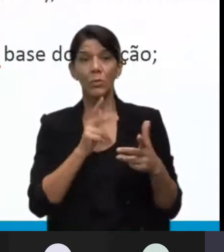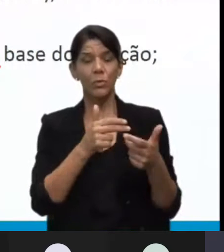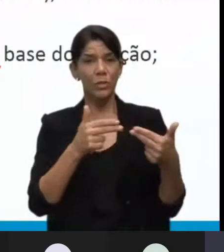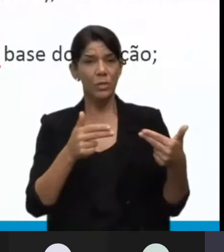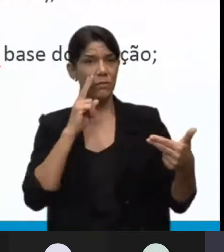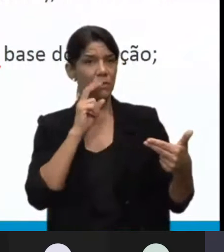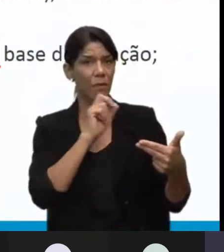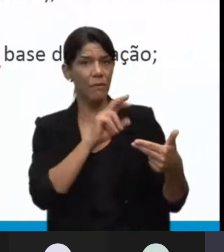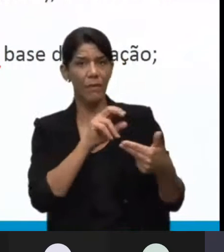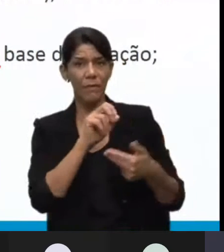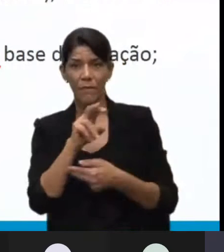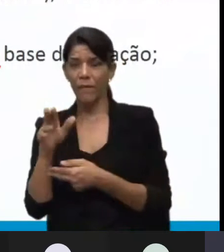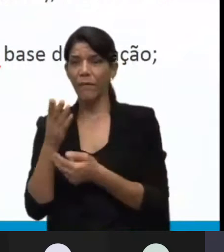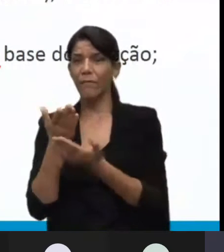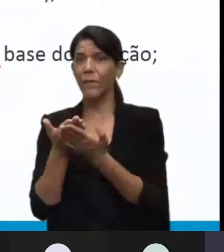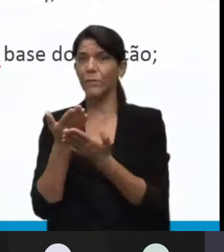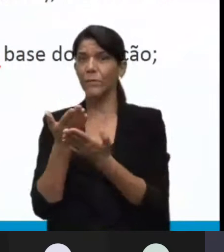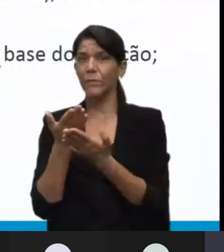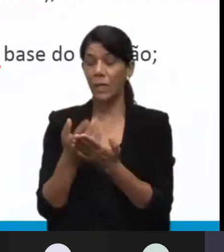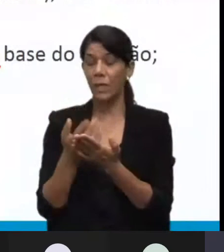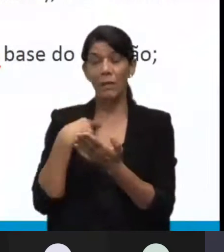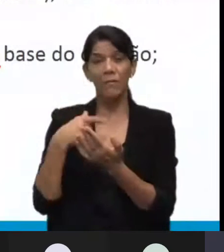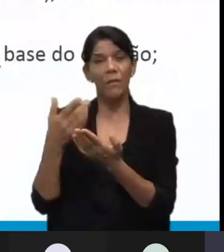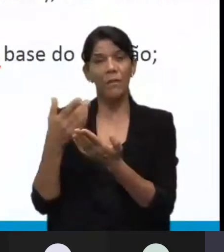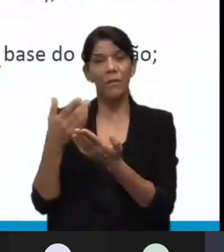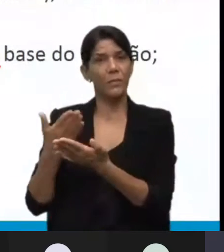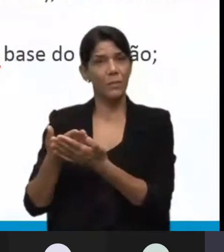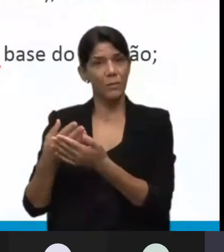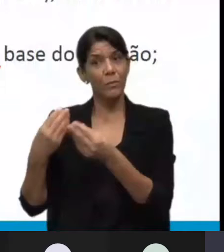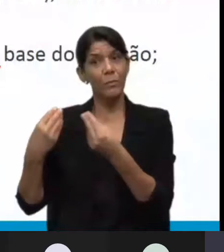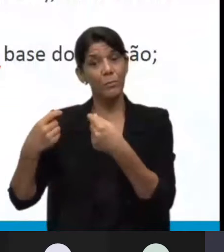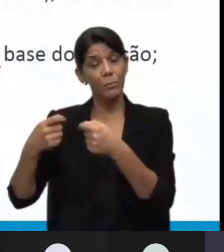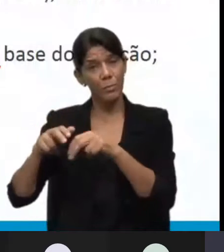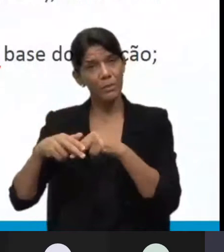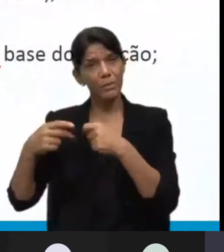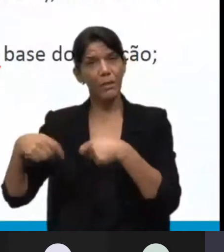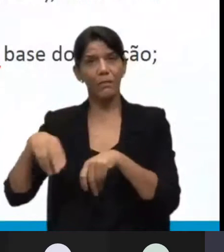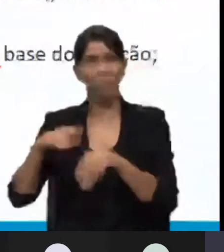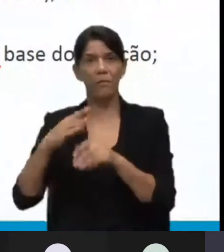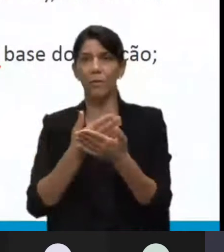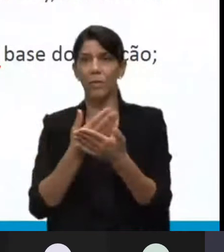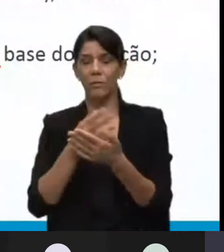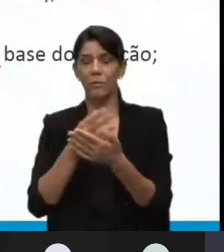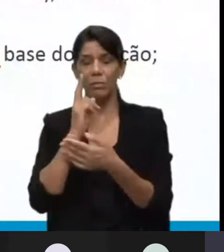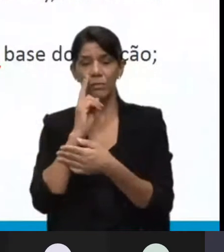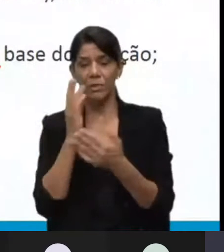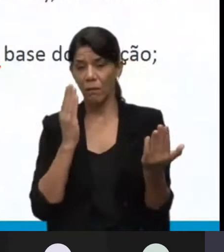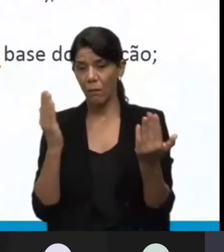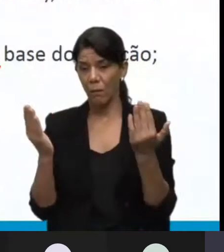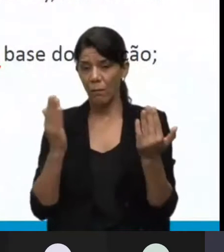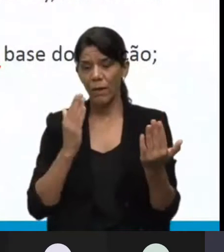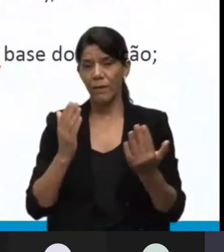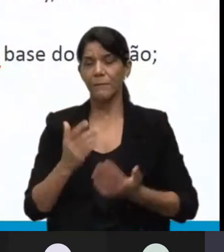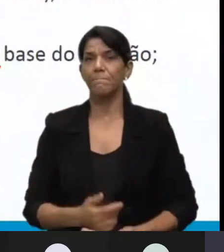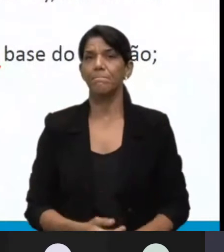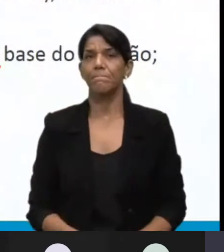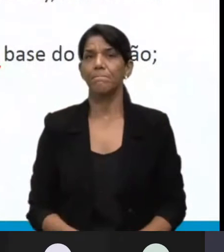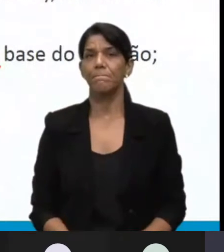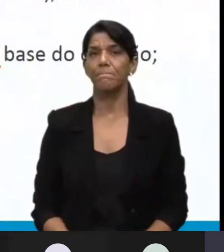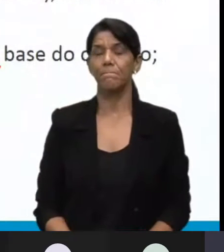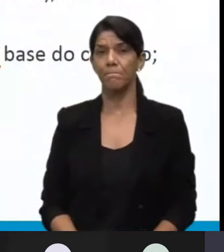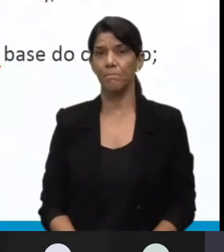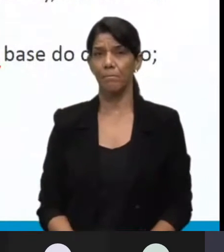Então, atrioventriculares, as semilunares também, o septo interventricular e o septo interatrial.